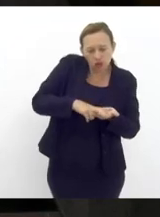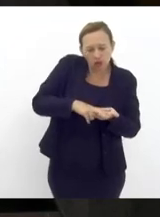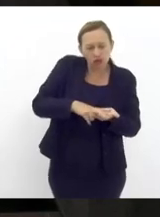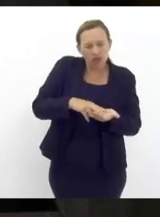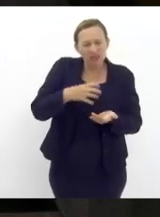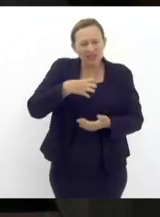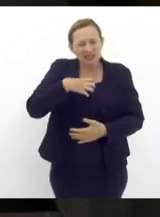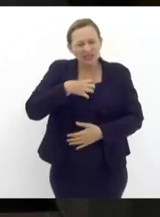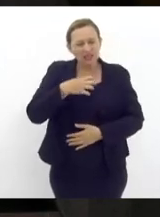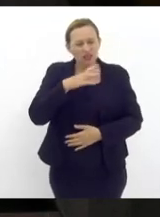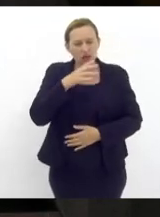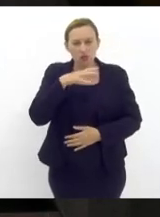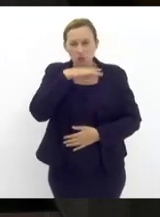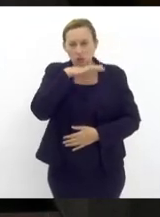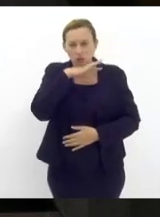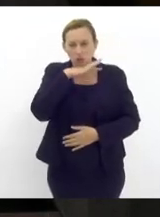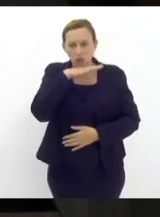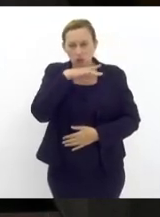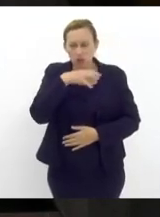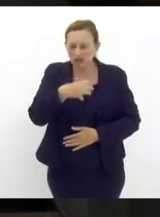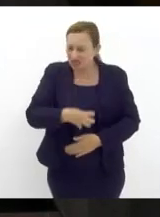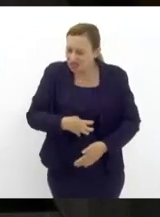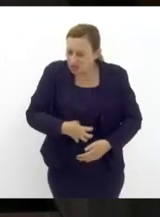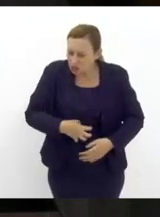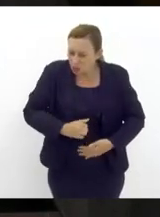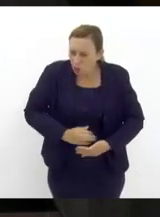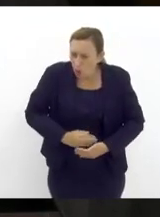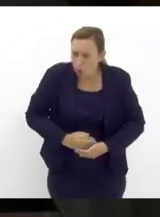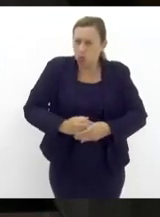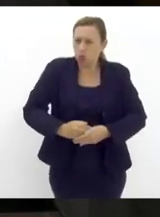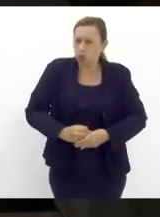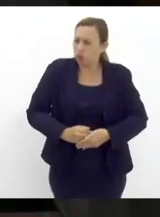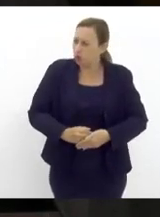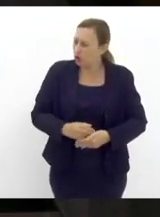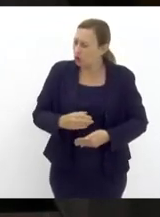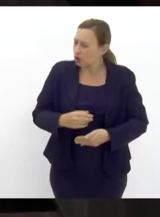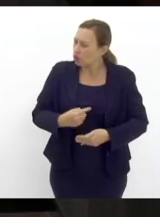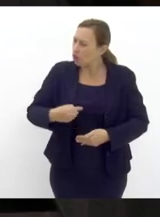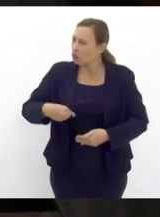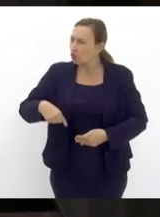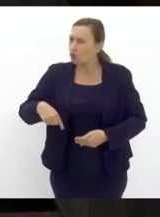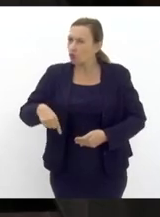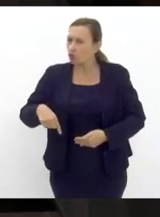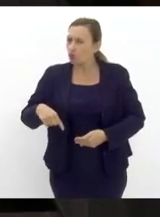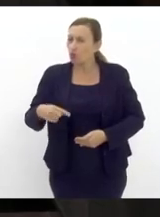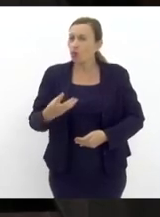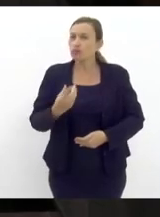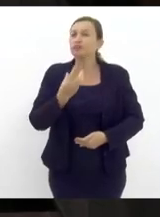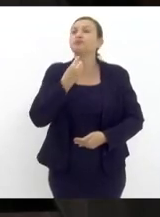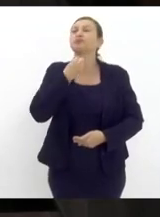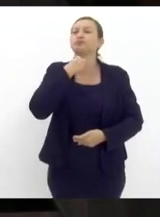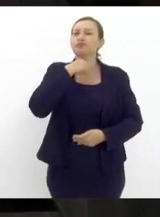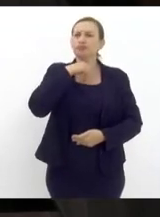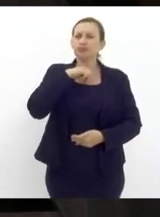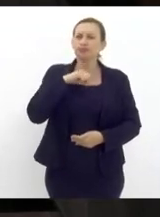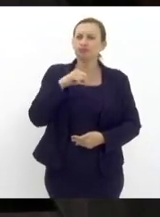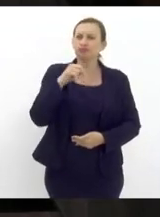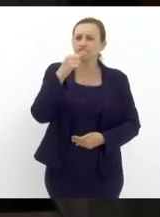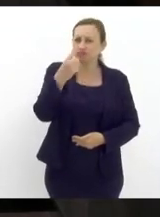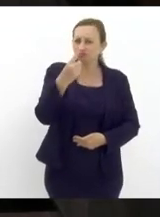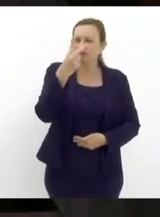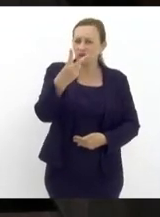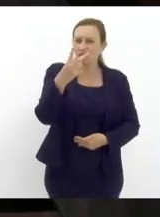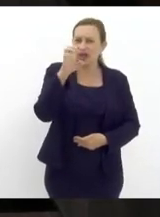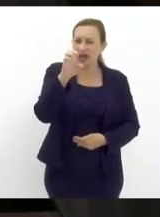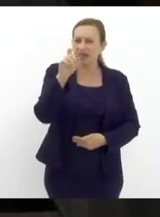segunda relato da família sentiu a barriga inchada foi passou mal na verdade ele acabou engolindo uma ou duas espinhas